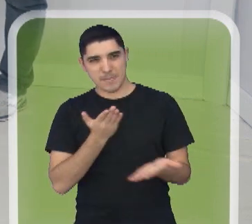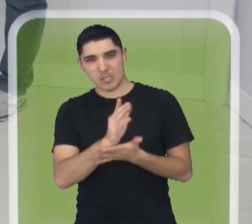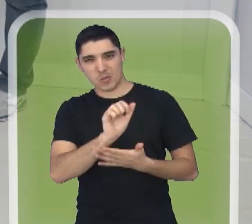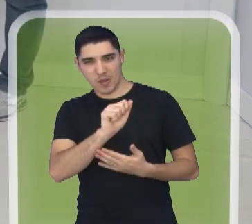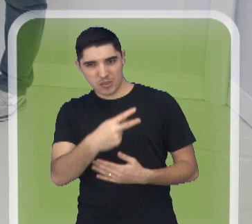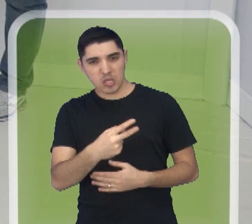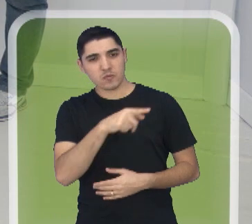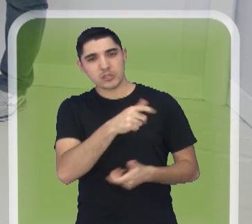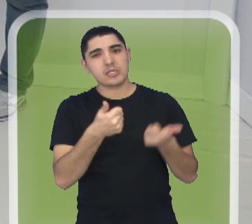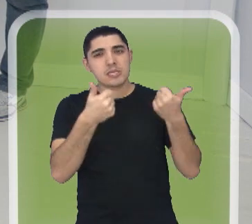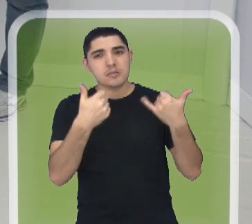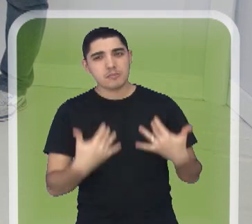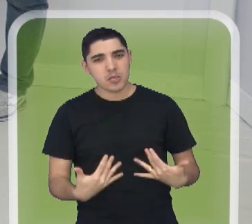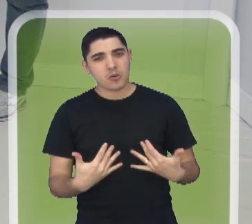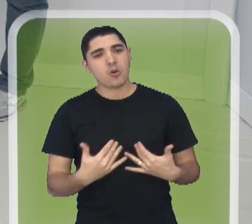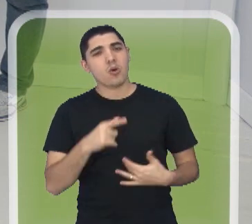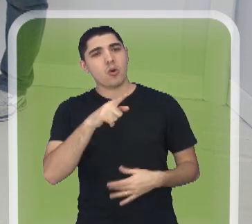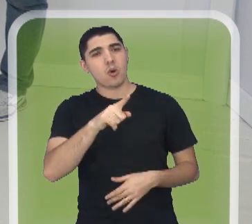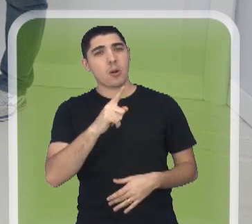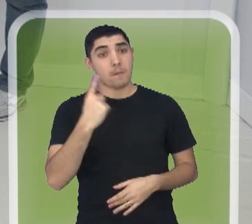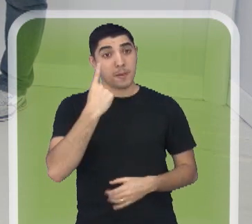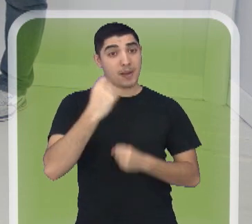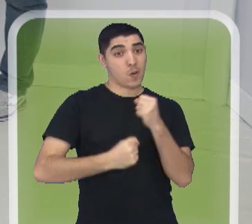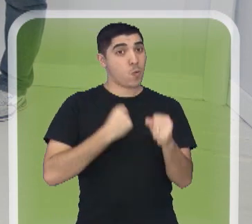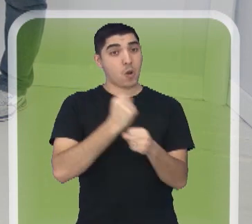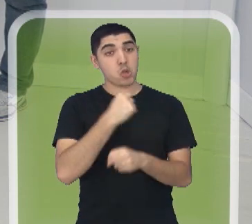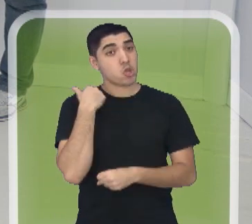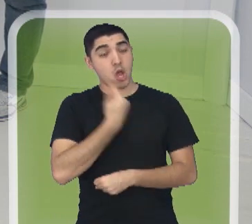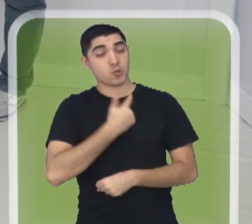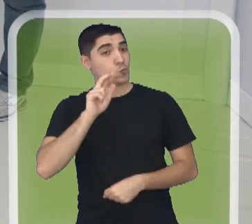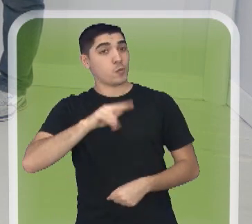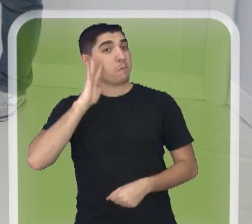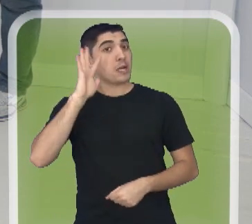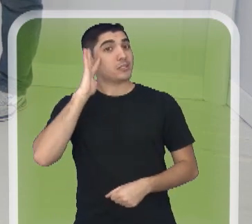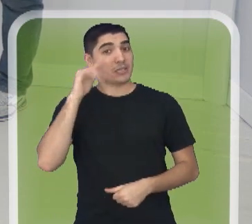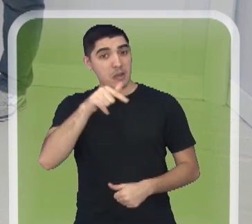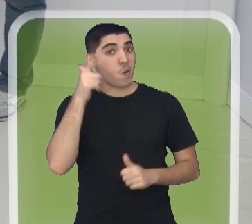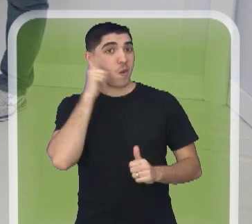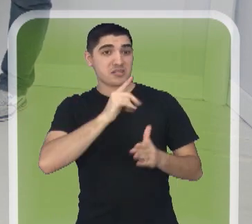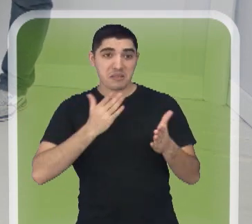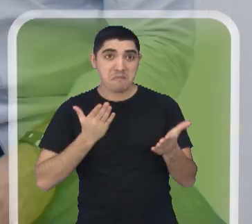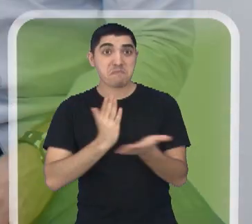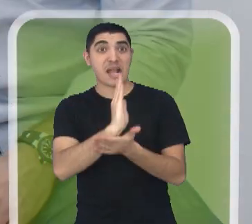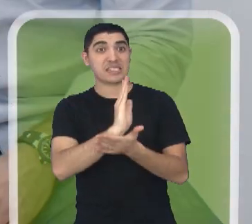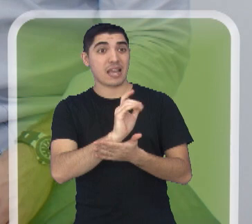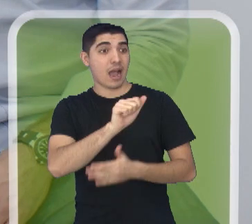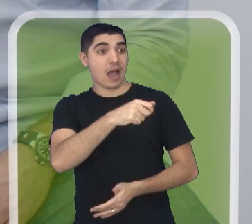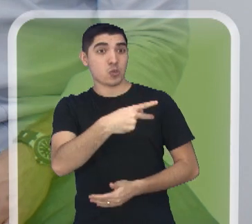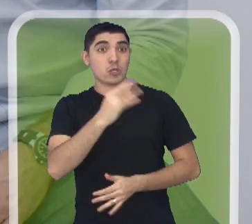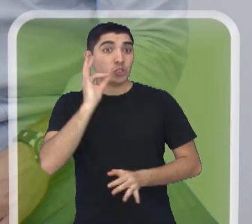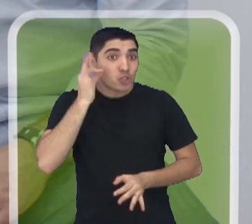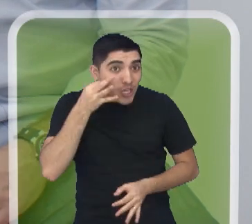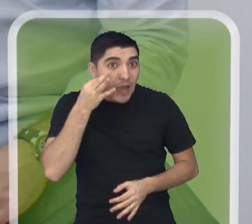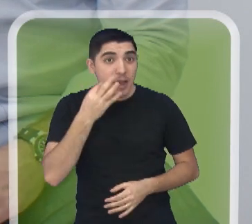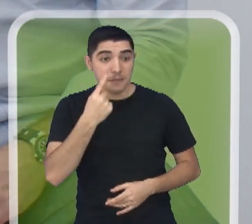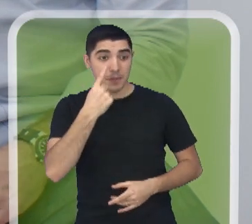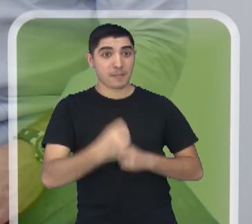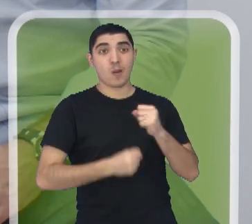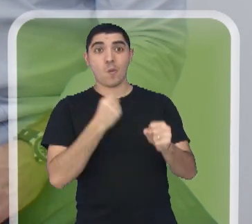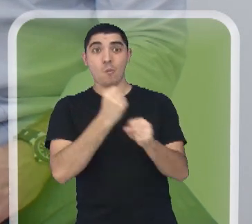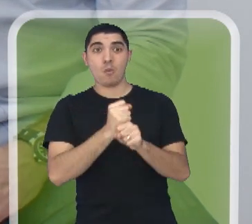até que para um primeiro ano de SAF vocês não estavam esperando até esse sucesso, né, de conseguir o acesso logo dessa primeira